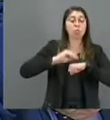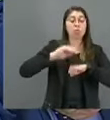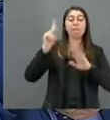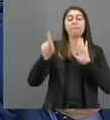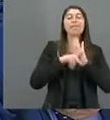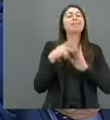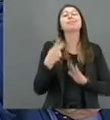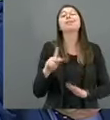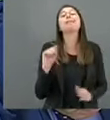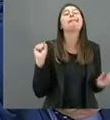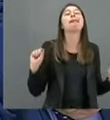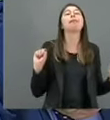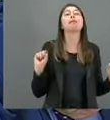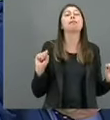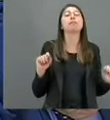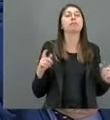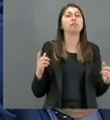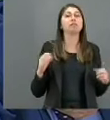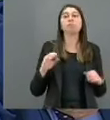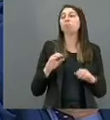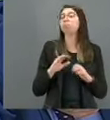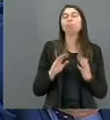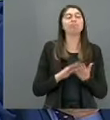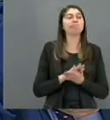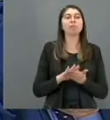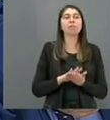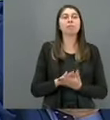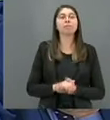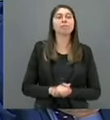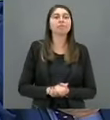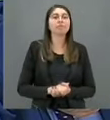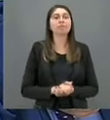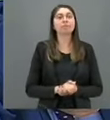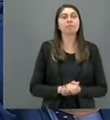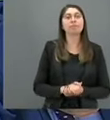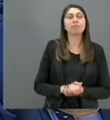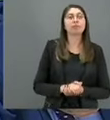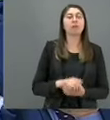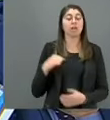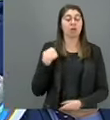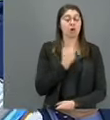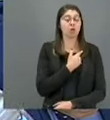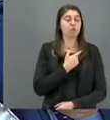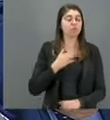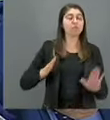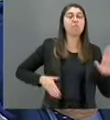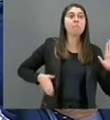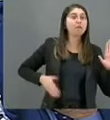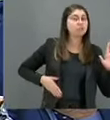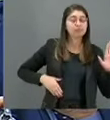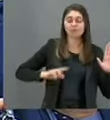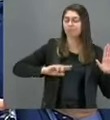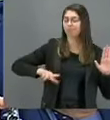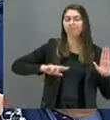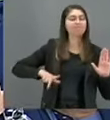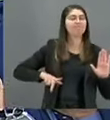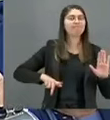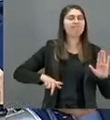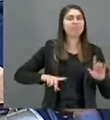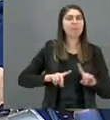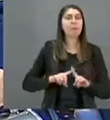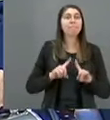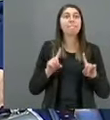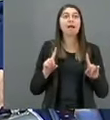um homem branco, não é um bandido. Nós também não somos. Agora,